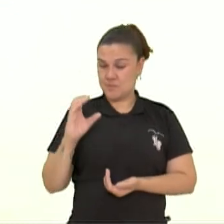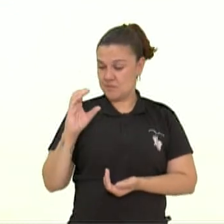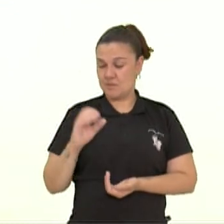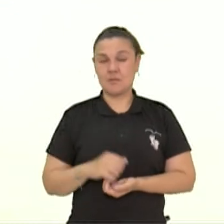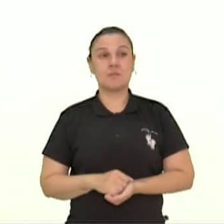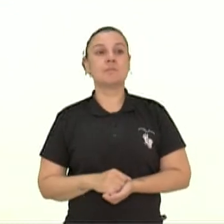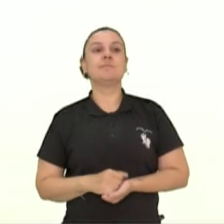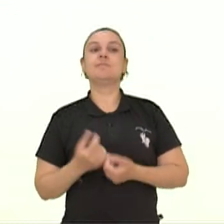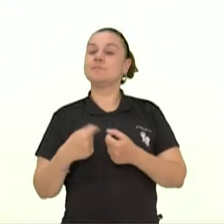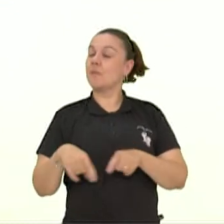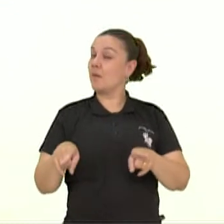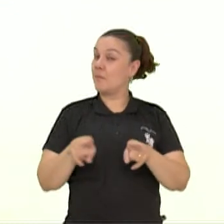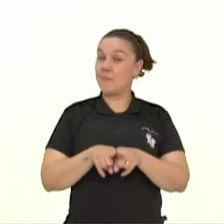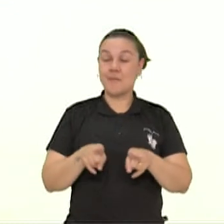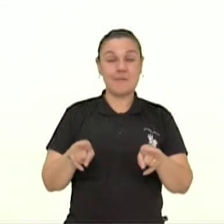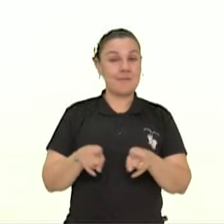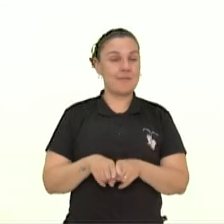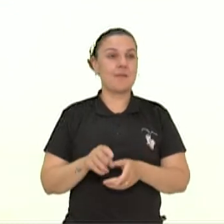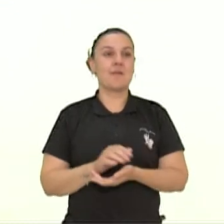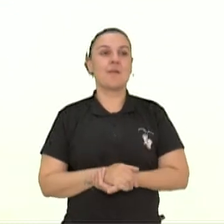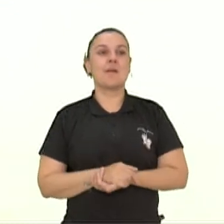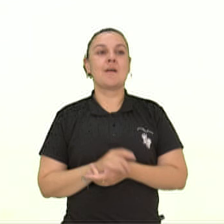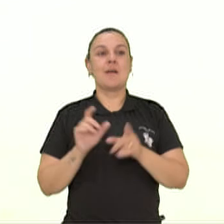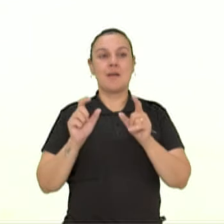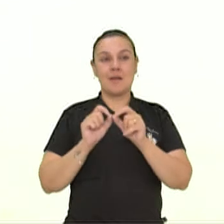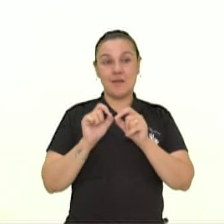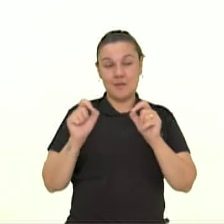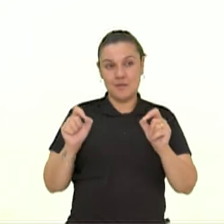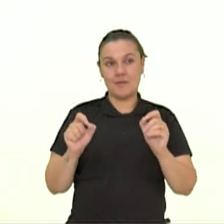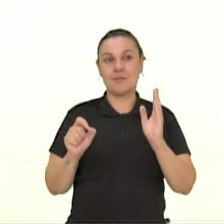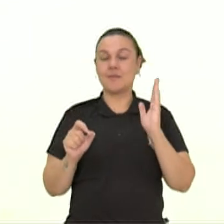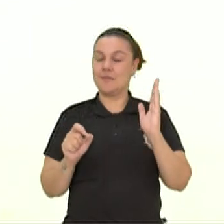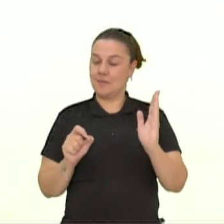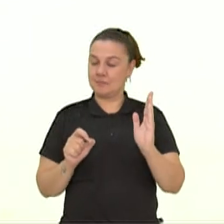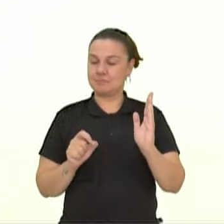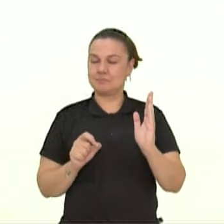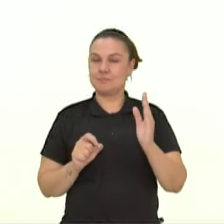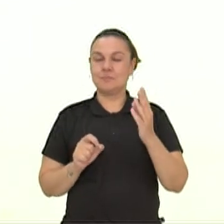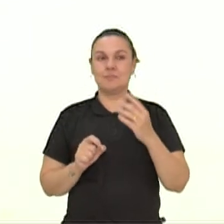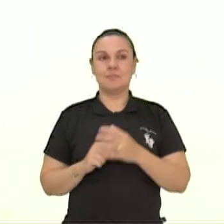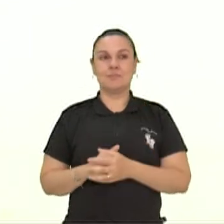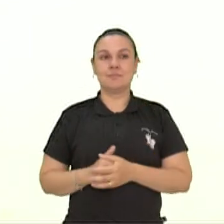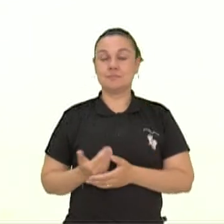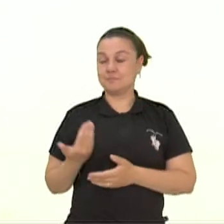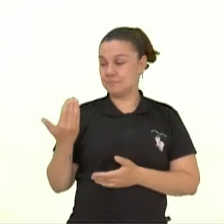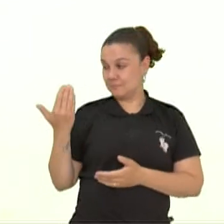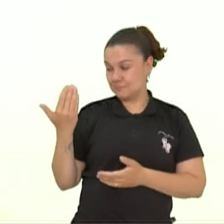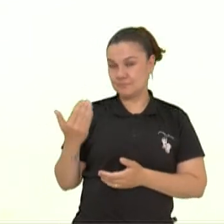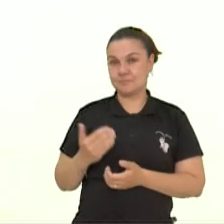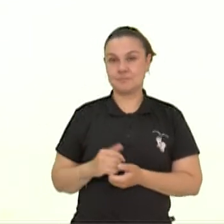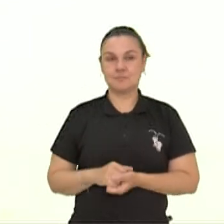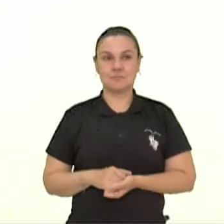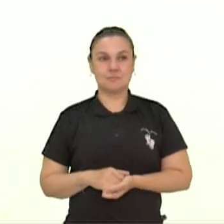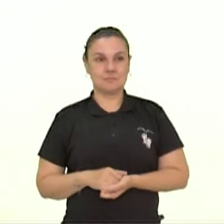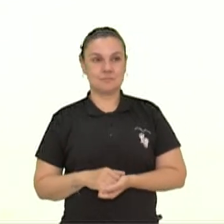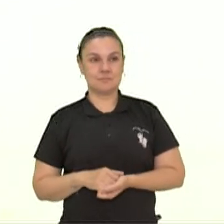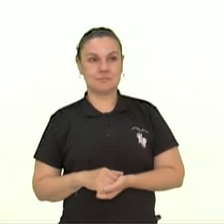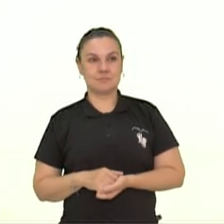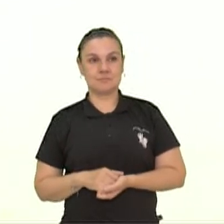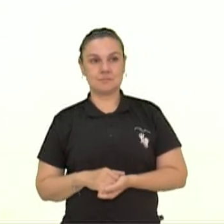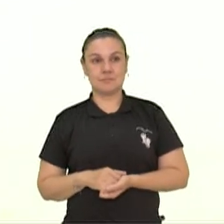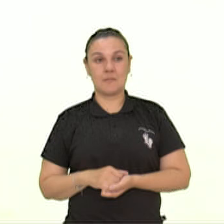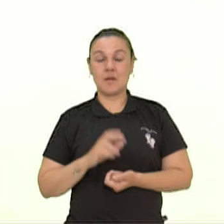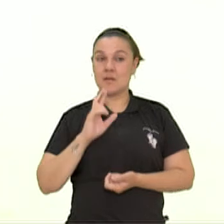4,5, 1,5, meio ao quadrado. Somatória dele 7,25 dividido por 4, 7,25, cuja raiz